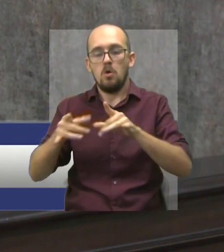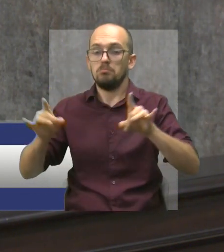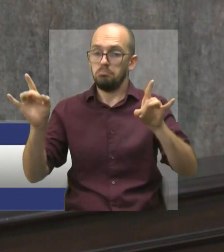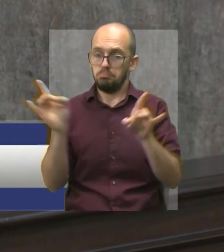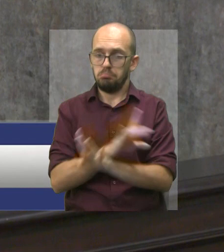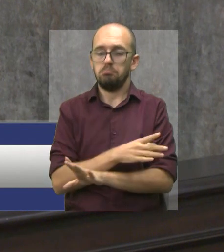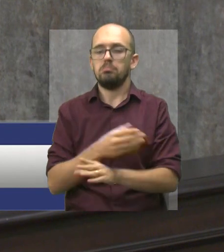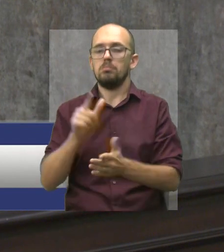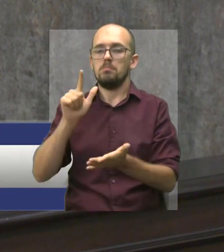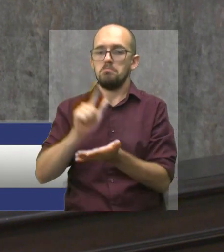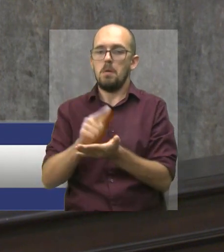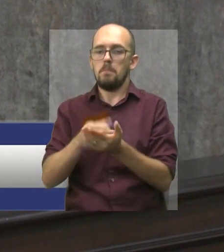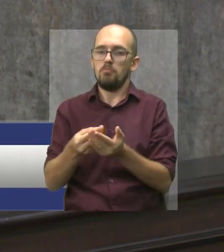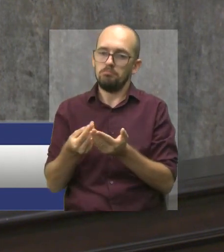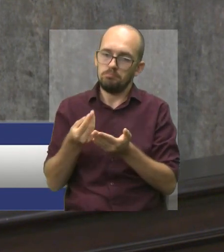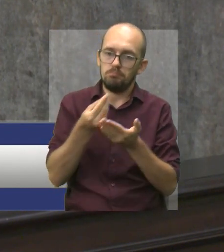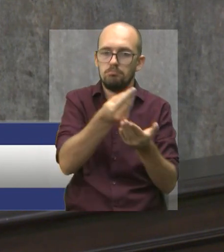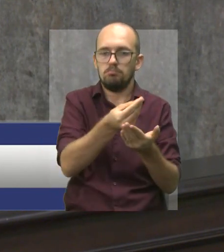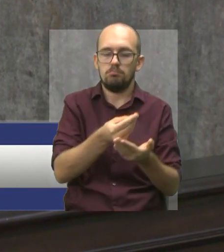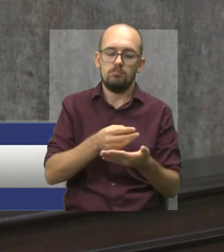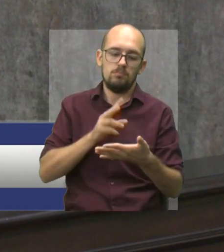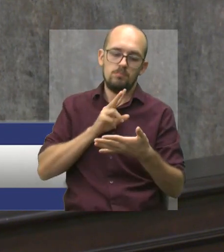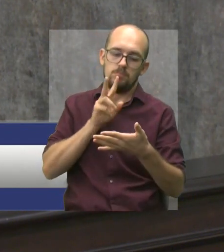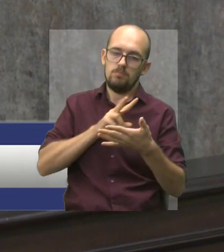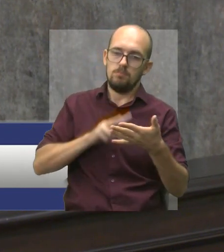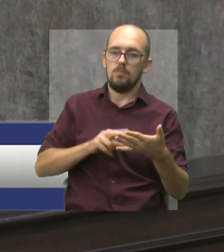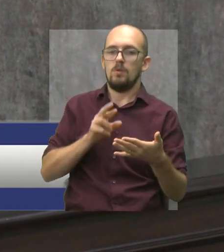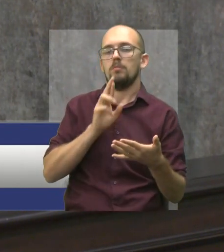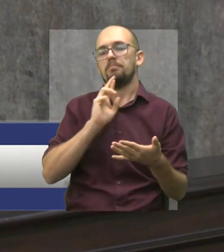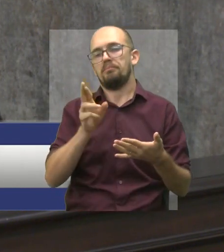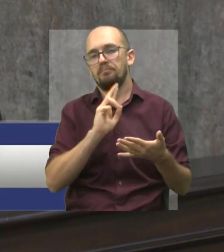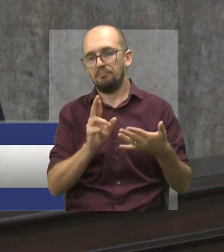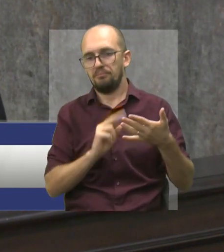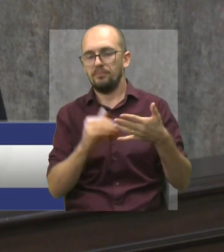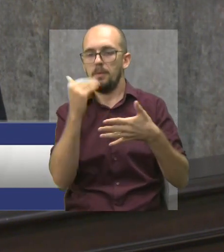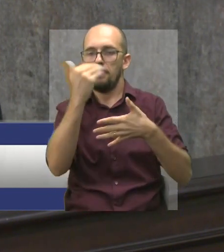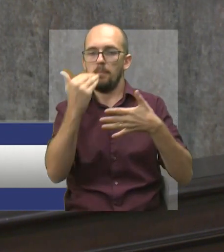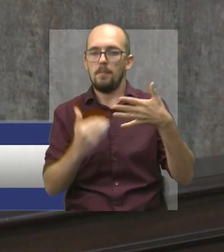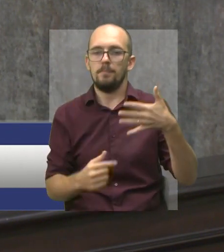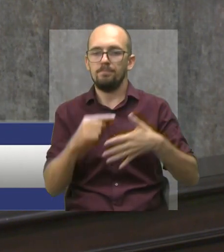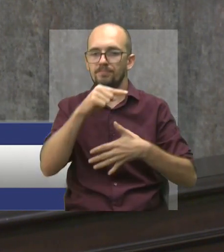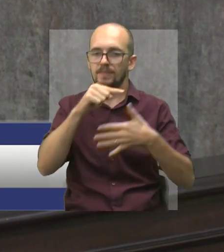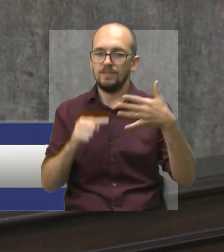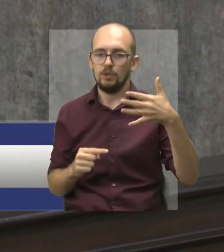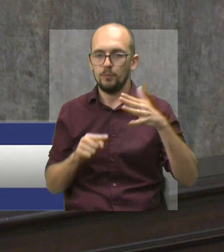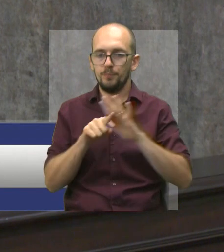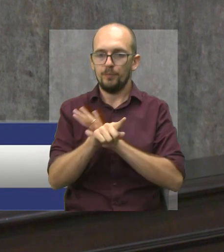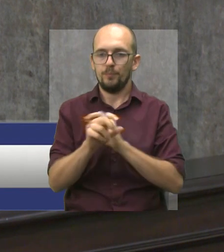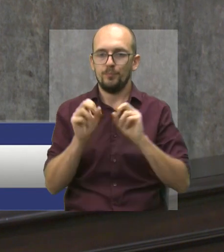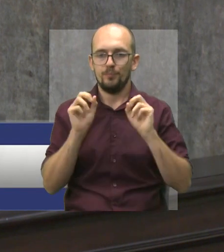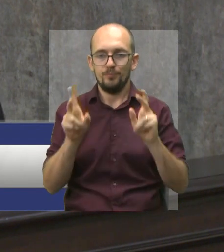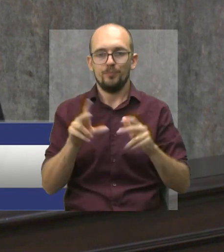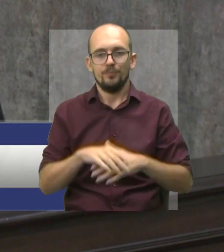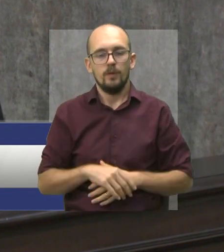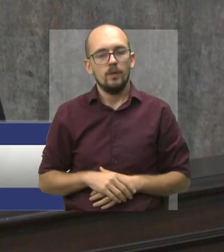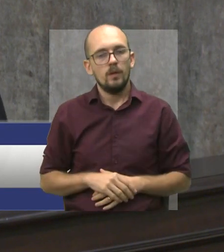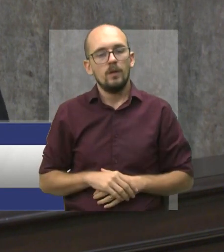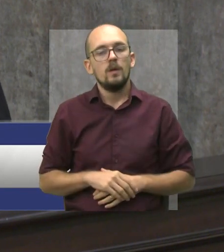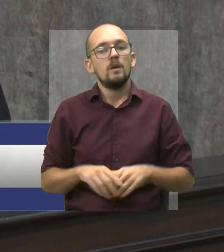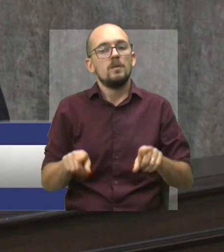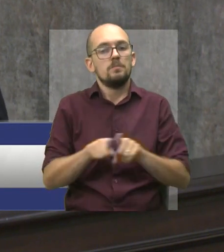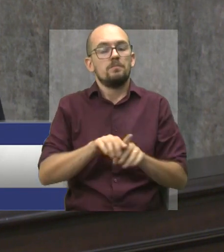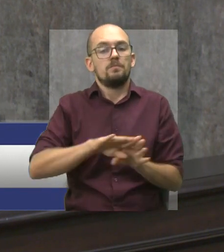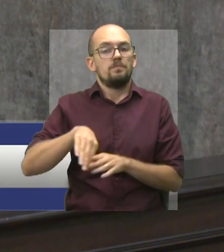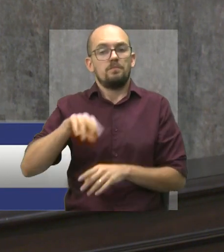as explanações, aí sim nós iremos, então, repassar essas perguntas e eles irão respondê-las. Saliento ainda que a